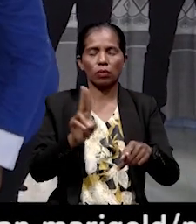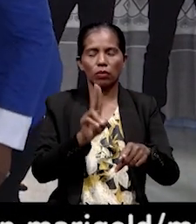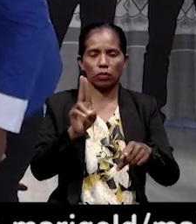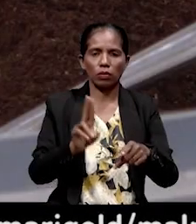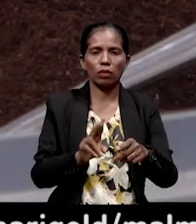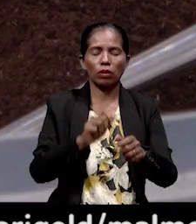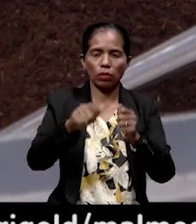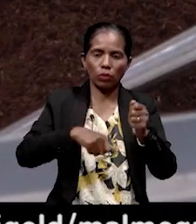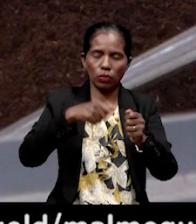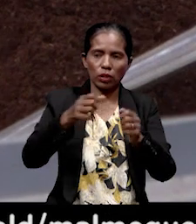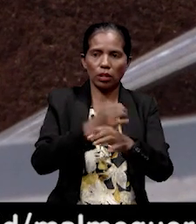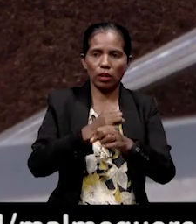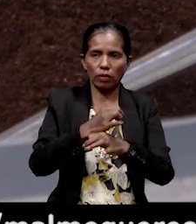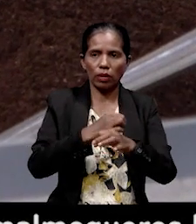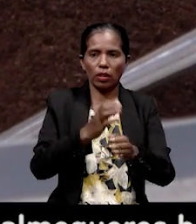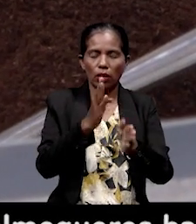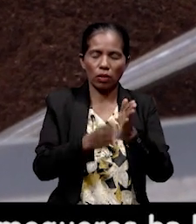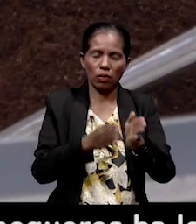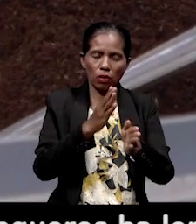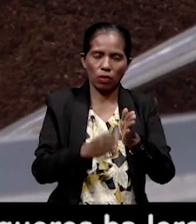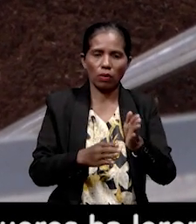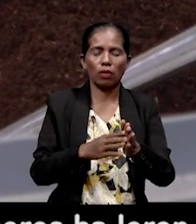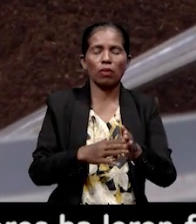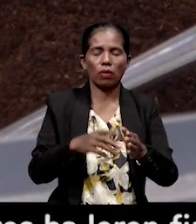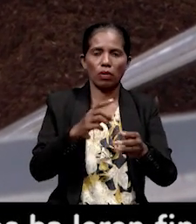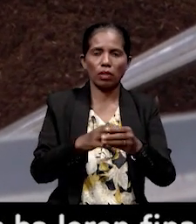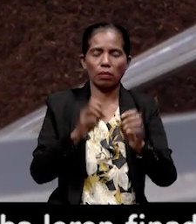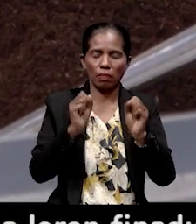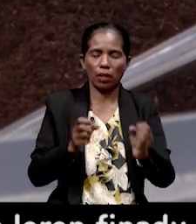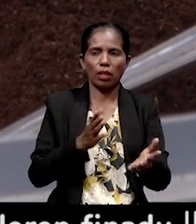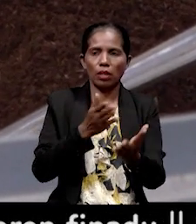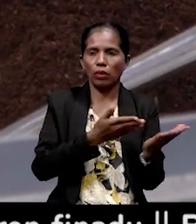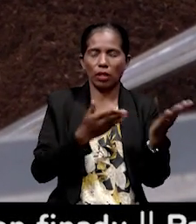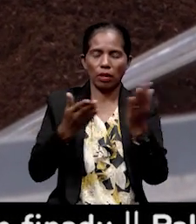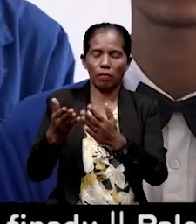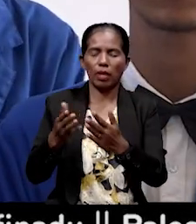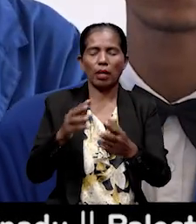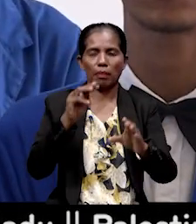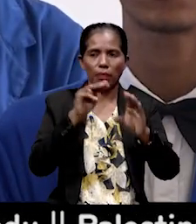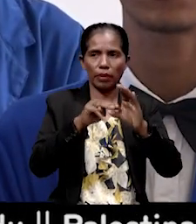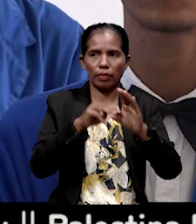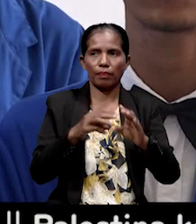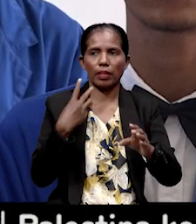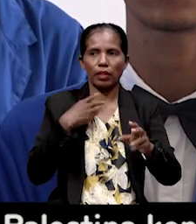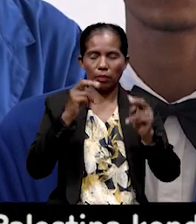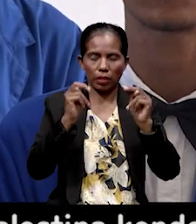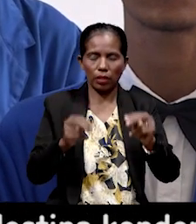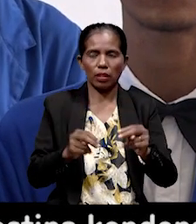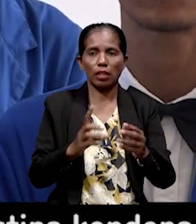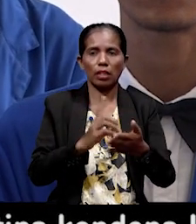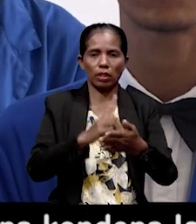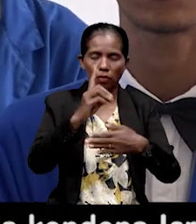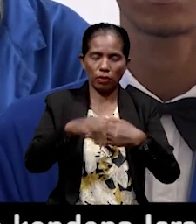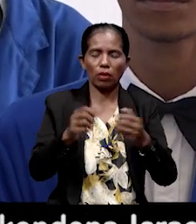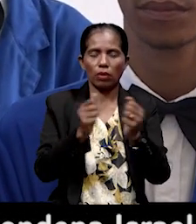musan ko ai farina no maik atau bele ase saba mercado. Kita precisa desenvolver didia e ami musano